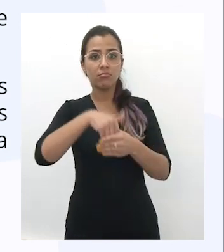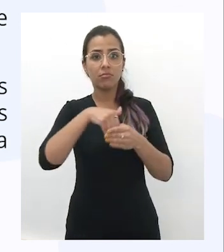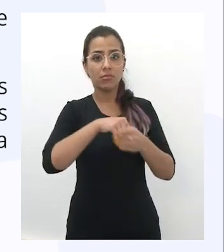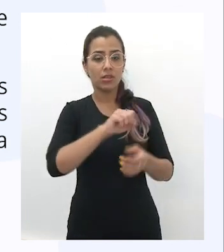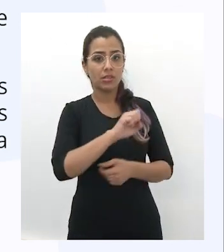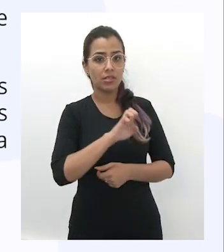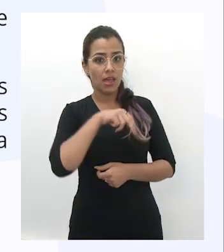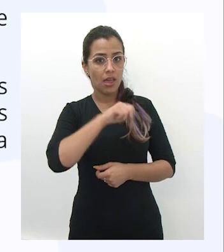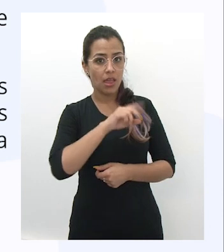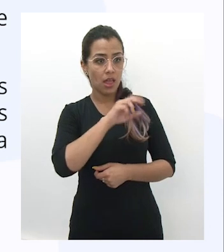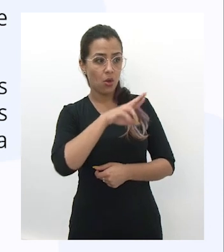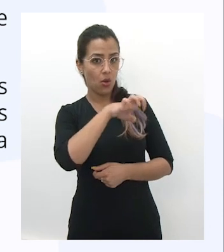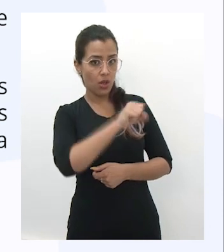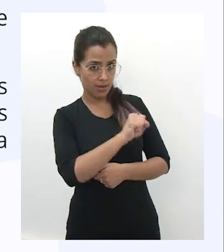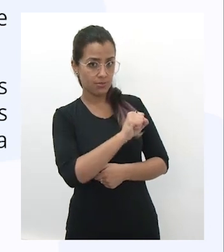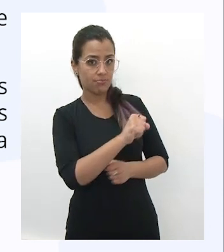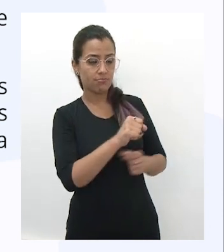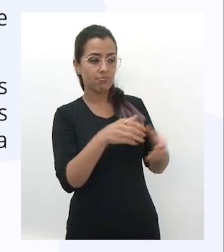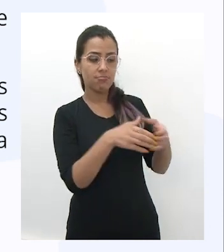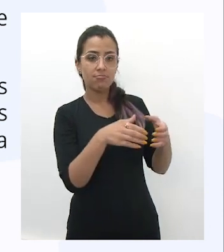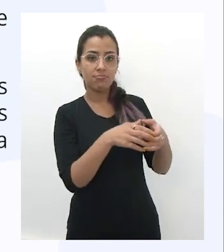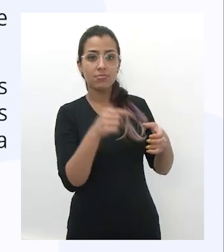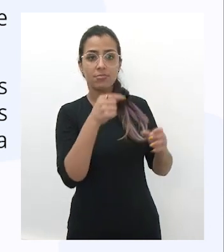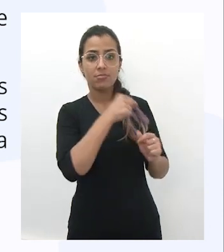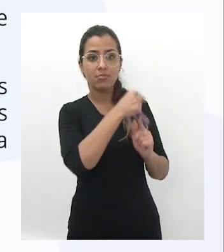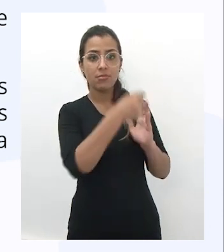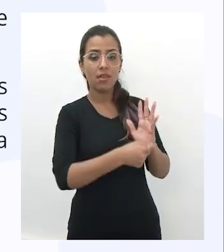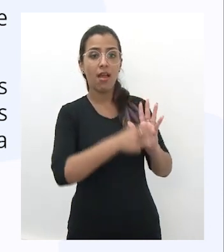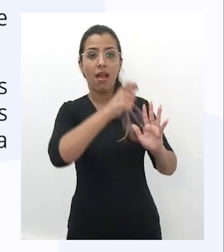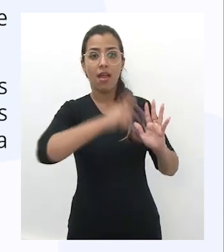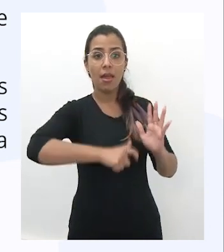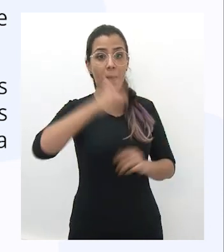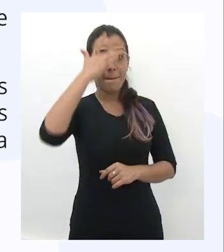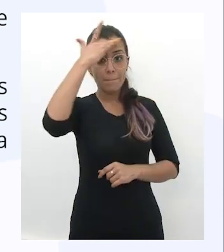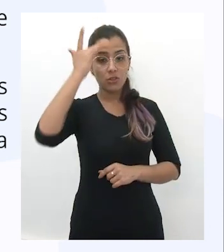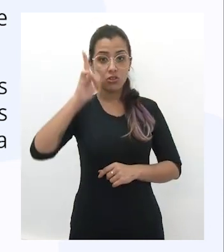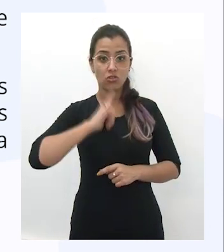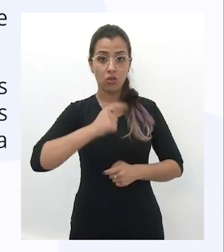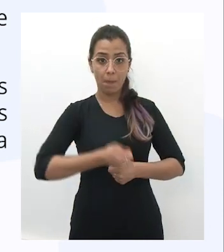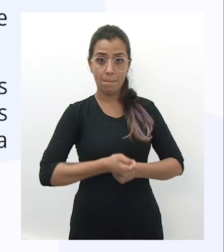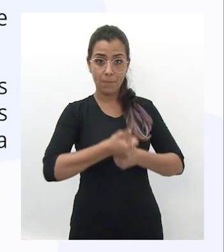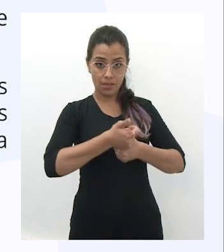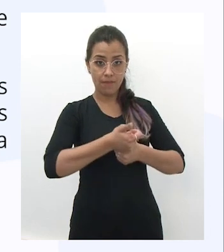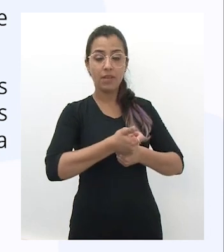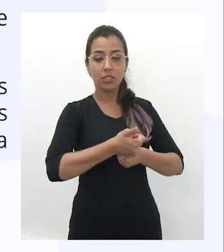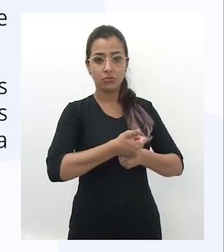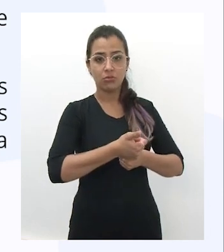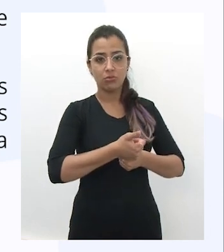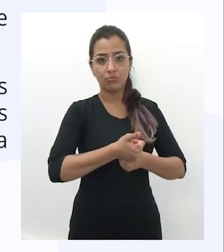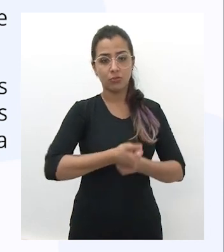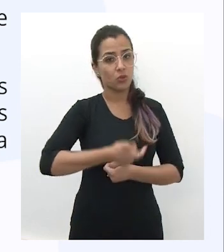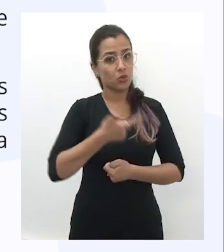famílias aristocráticas, que são aquelas famílias que tinham aí os seus benefícios, né, por serem os primeiros. Não